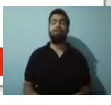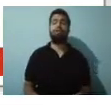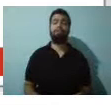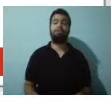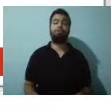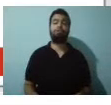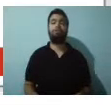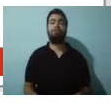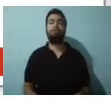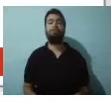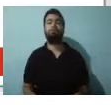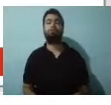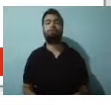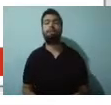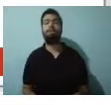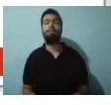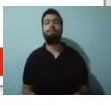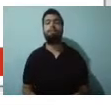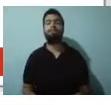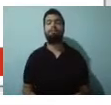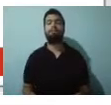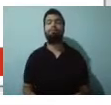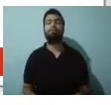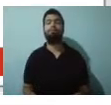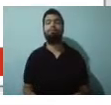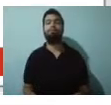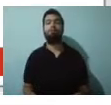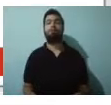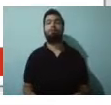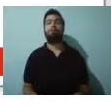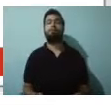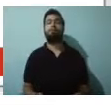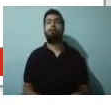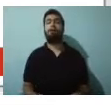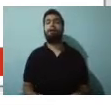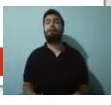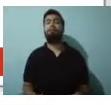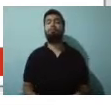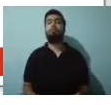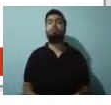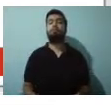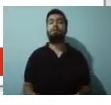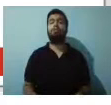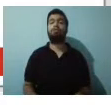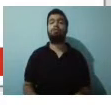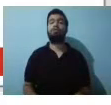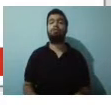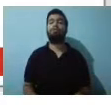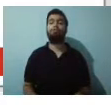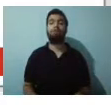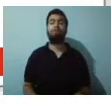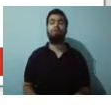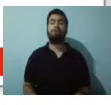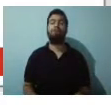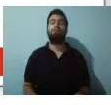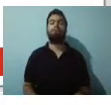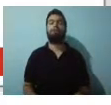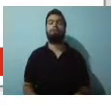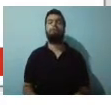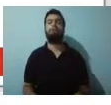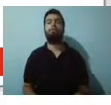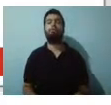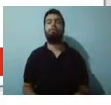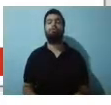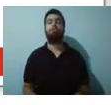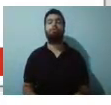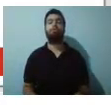atingiu diversas nações capitalistas por ser bem dependente desse produto. Tá bom? Essa situação desencadeou vários conflitos no Oriente Médio. Já